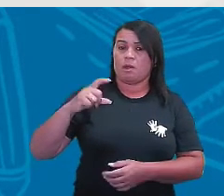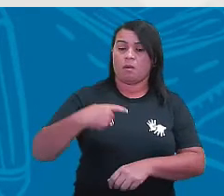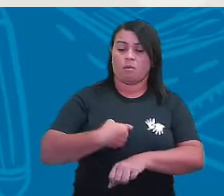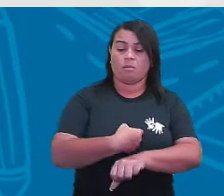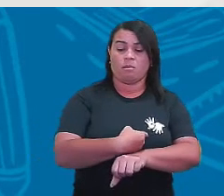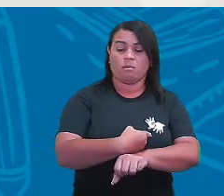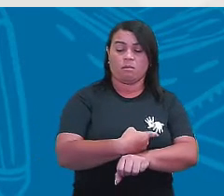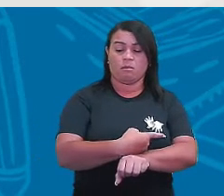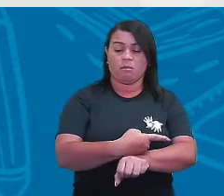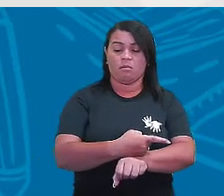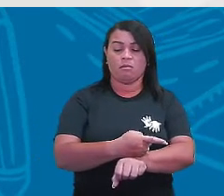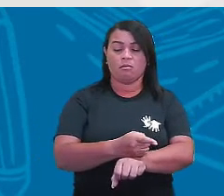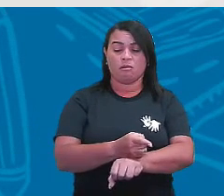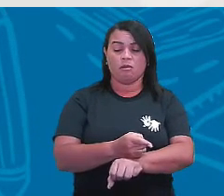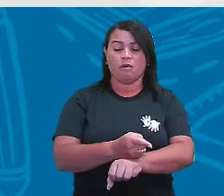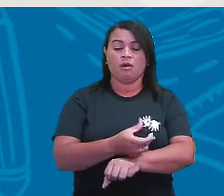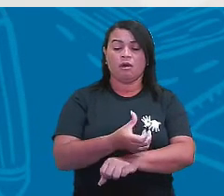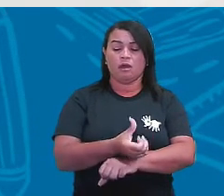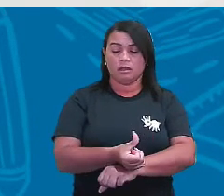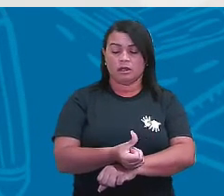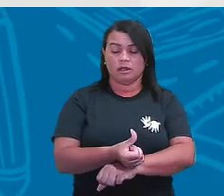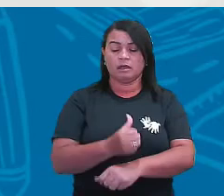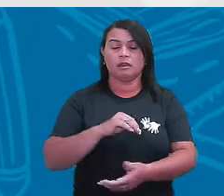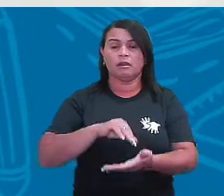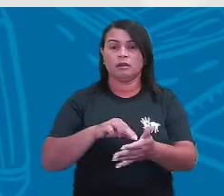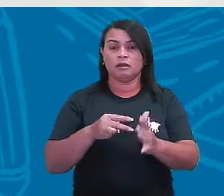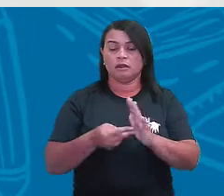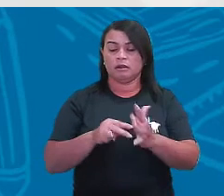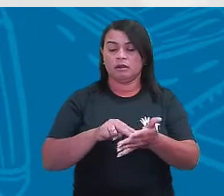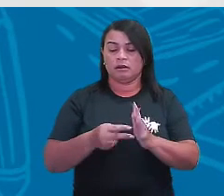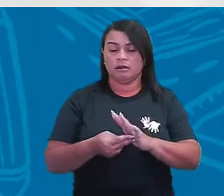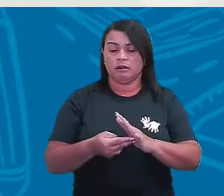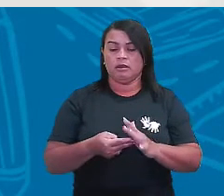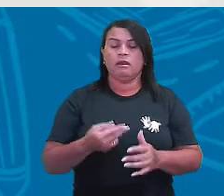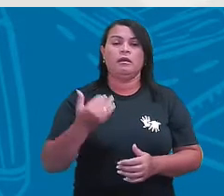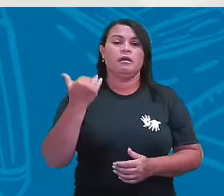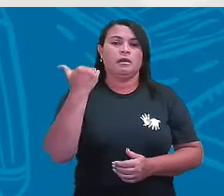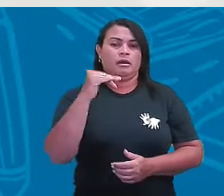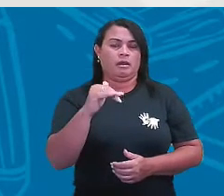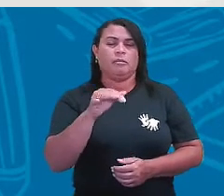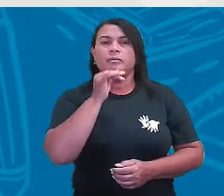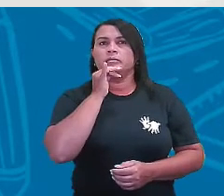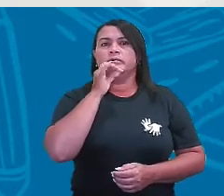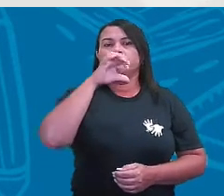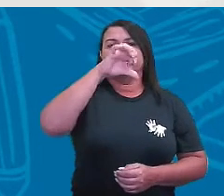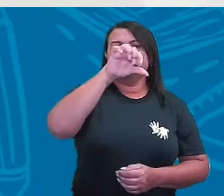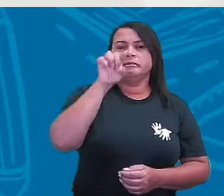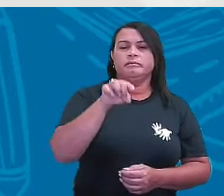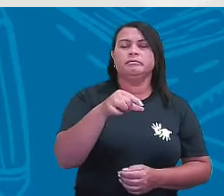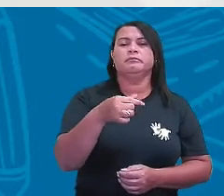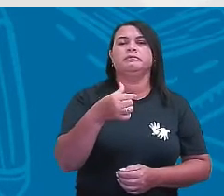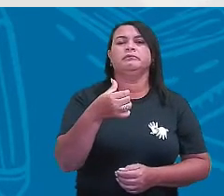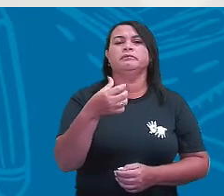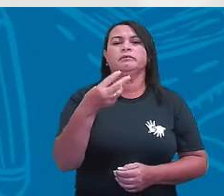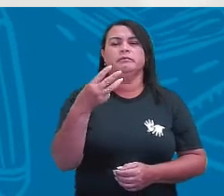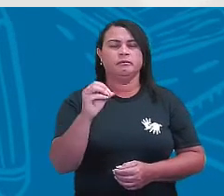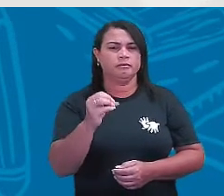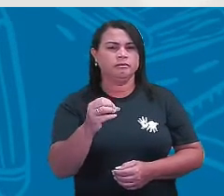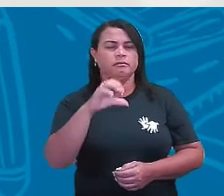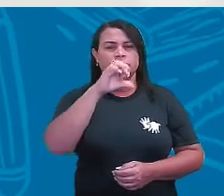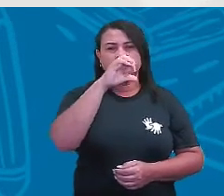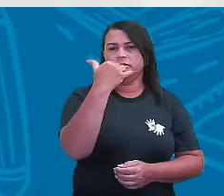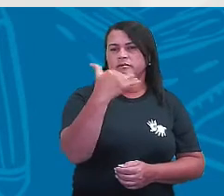6, vai ser meia hora, tá? Por exemplo, 9 e meia, 10 e meia ou